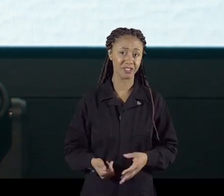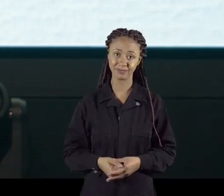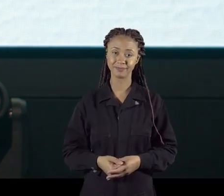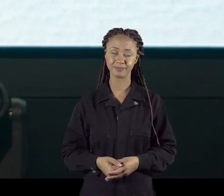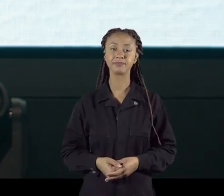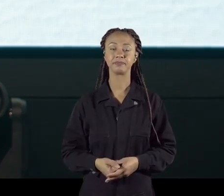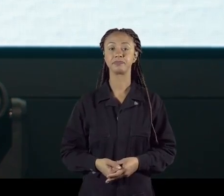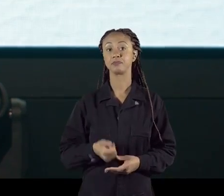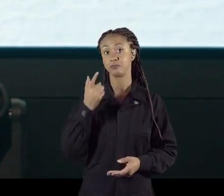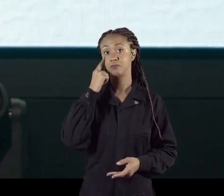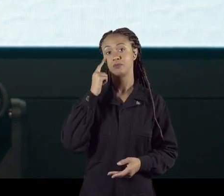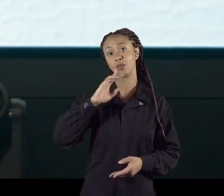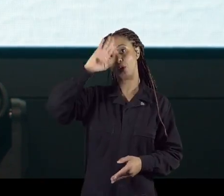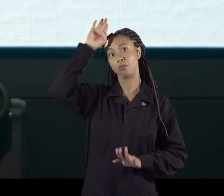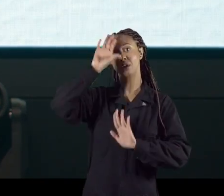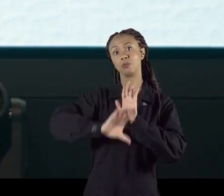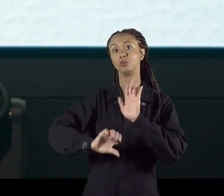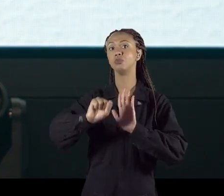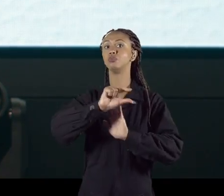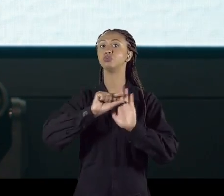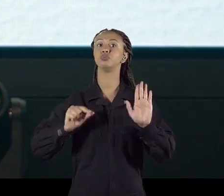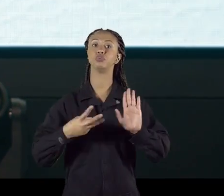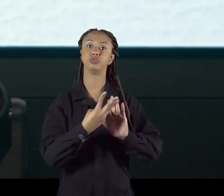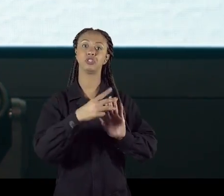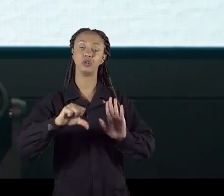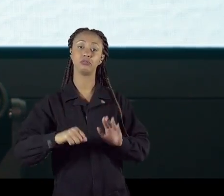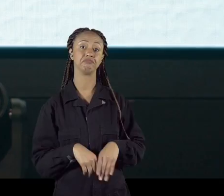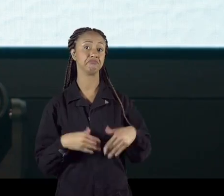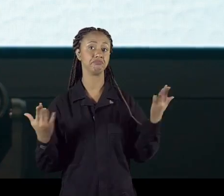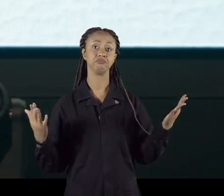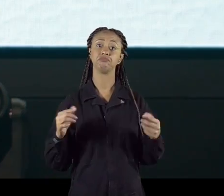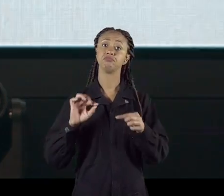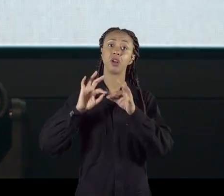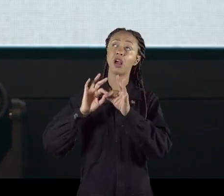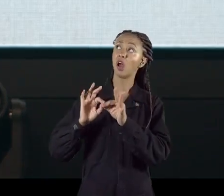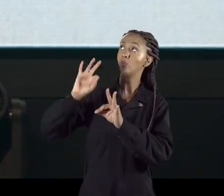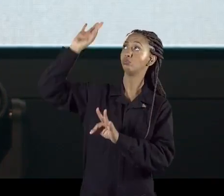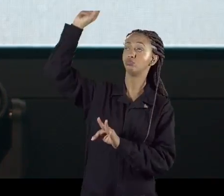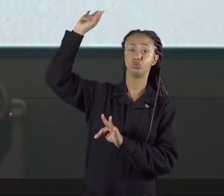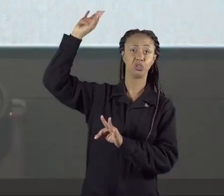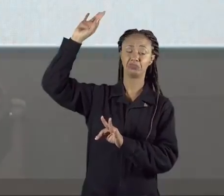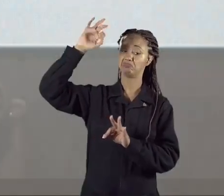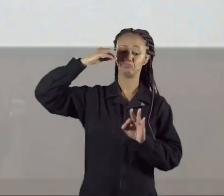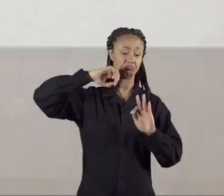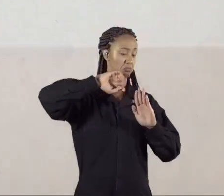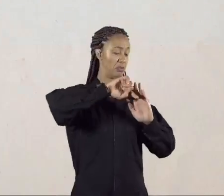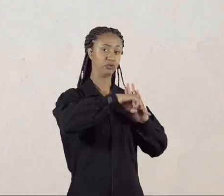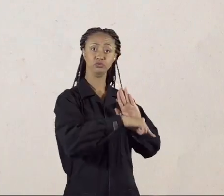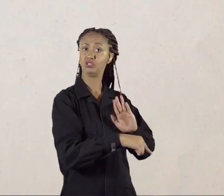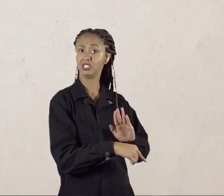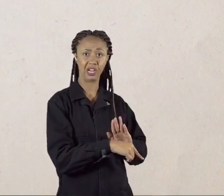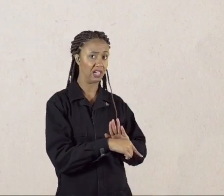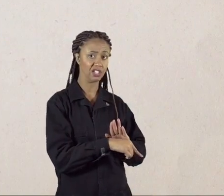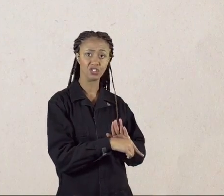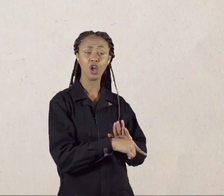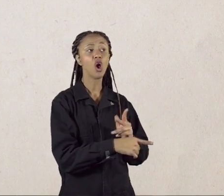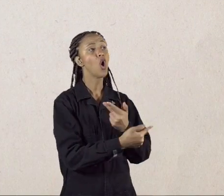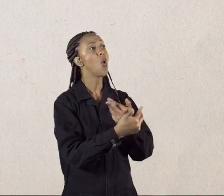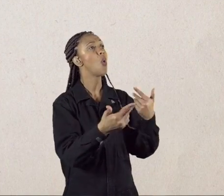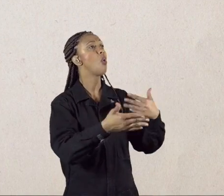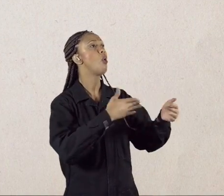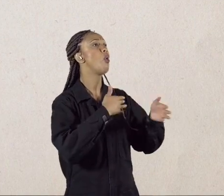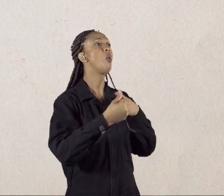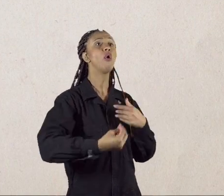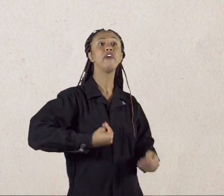e Vem Comigo Romanos 8:39 nem a altura nem a profundidade nem qualquer